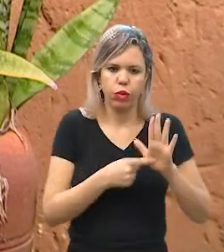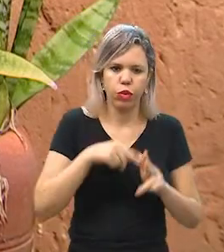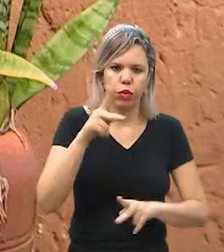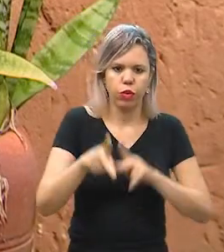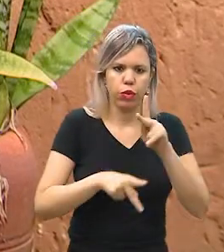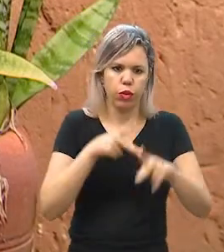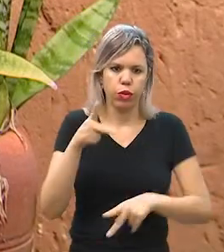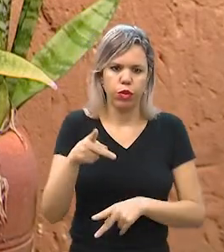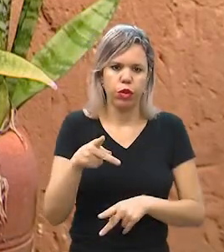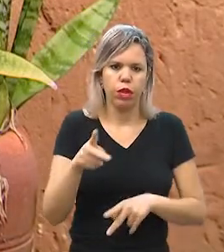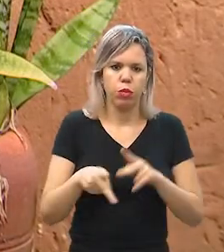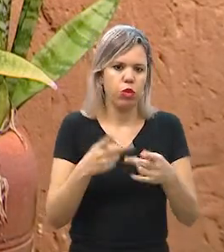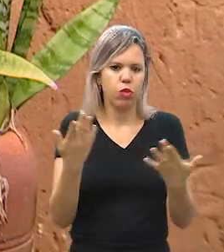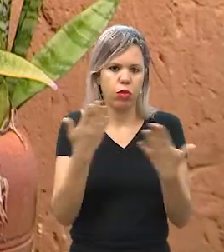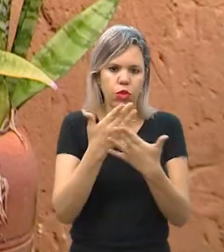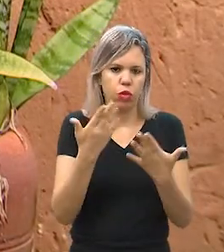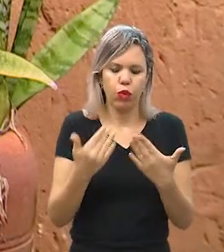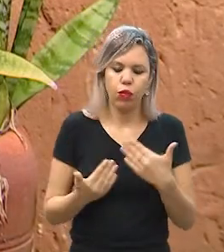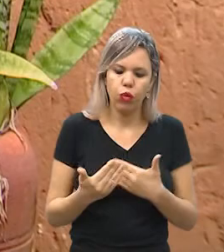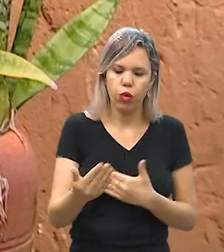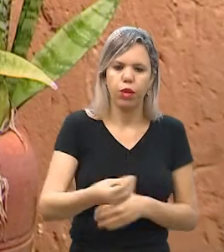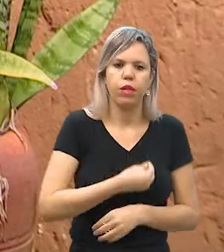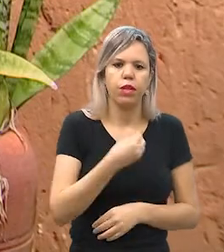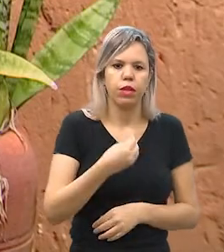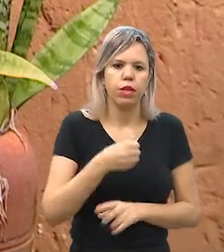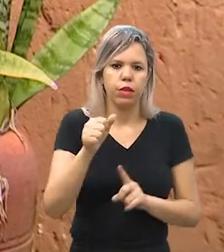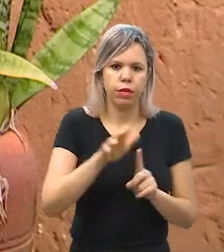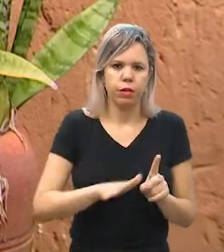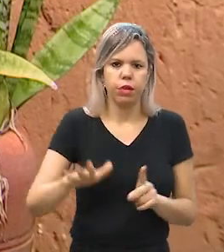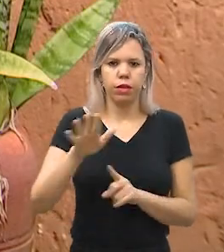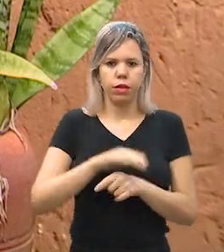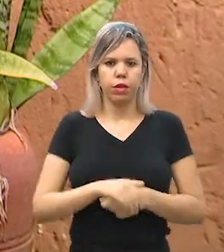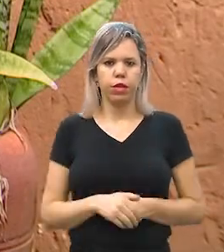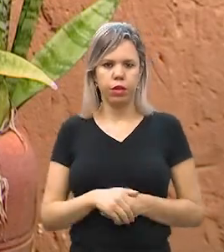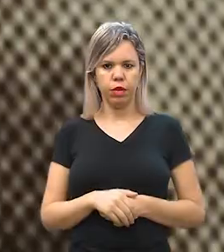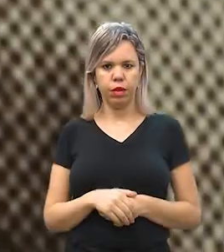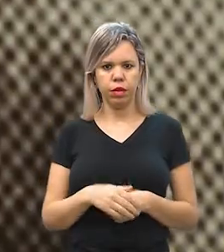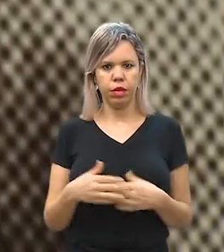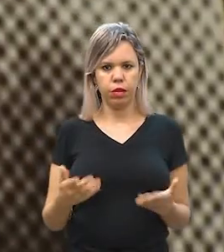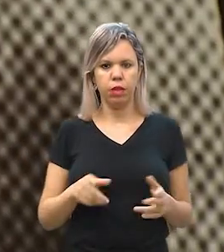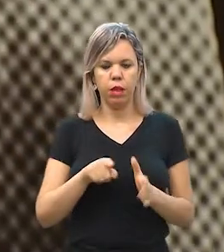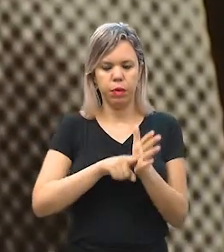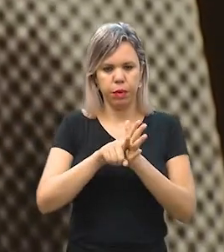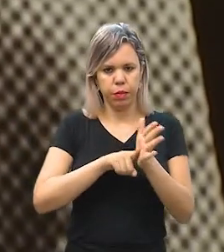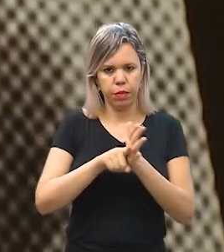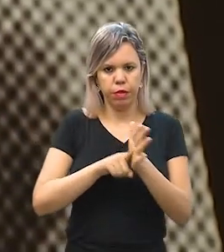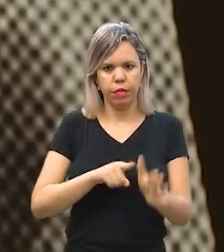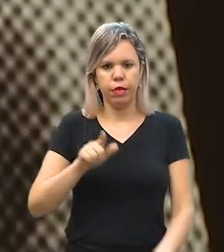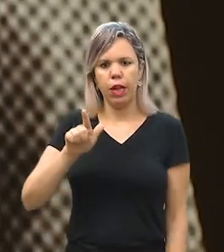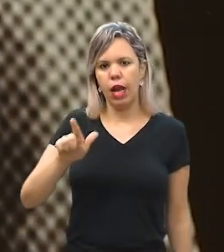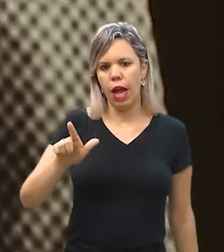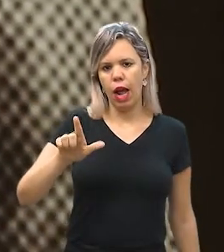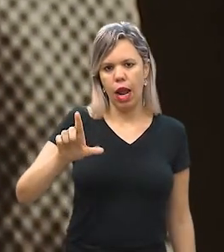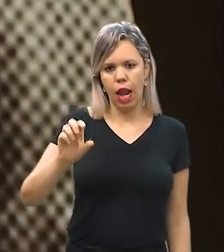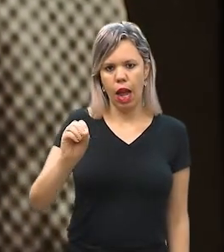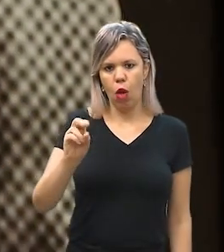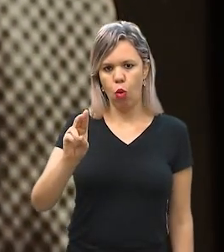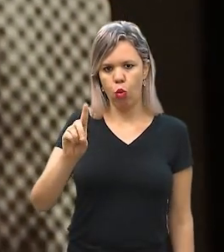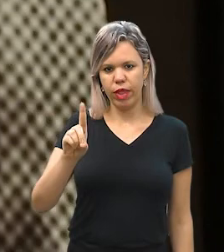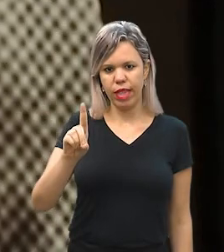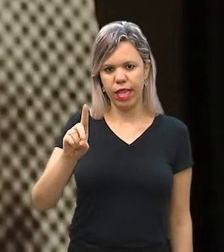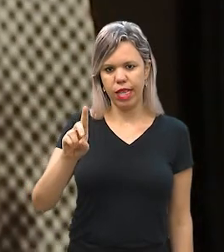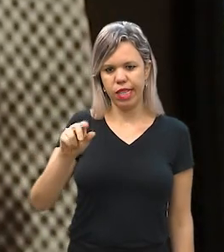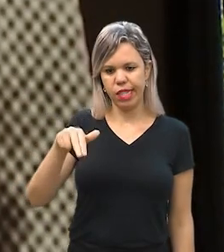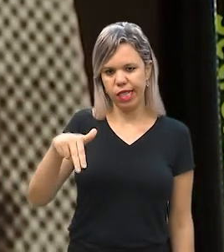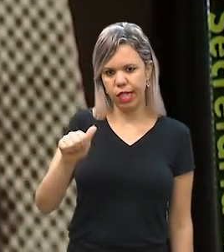pessoas que são invisibilizadas ao longo da vida na nossa sociedade. Então, nessas pesquisas, o nome de Laudelina apareceu. E